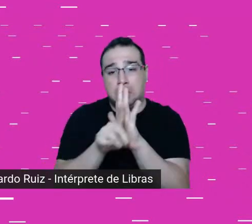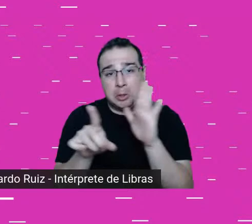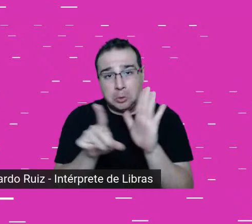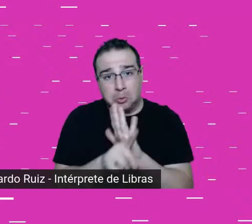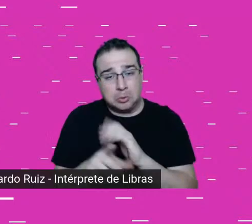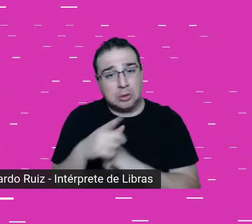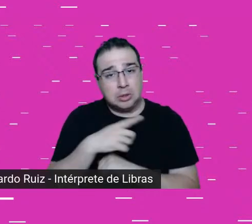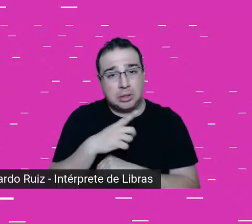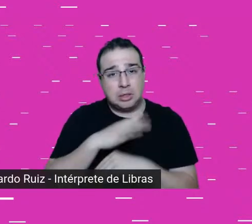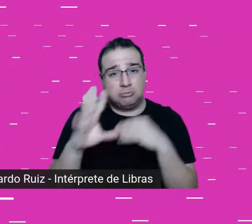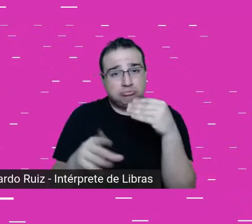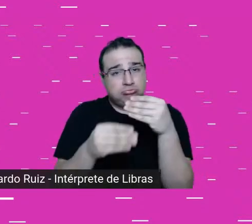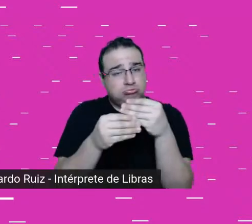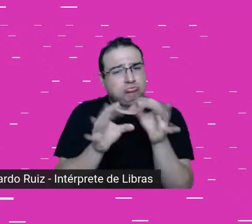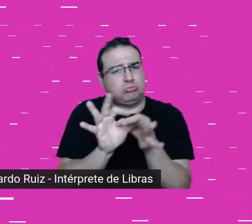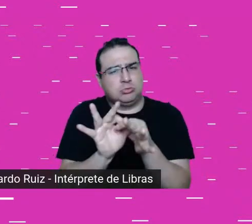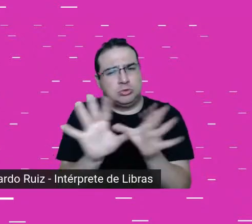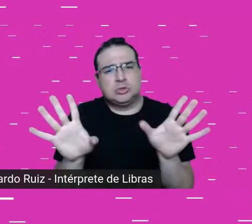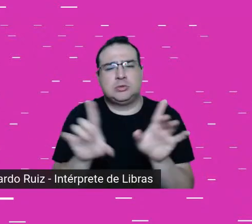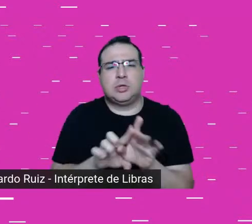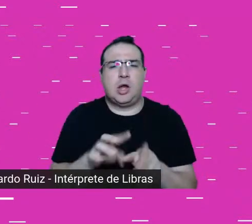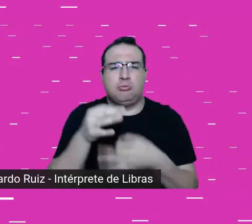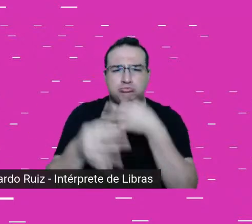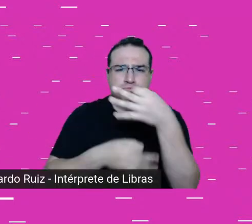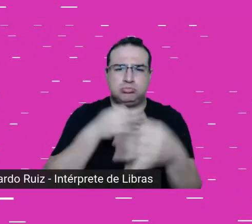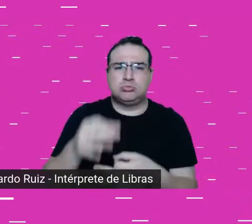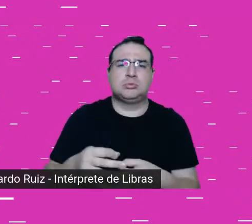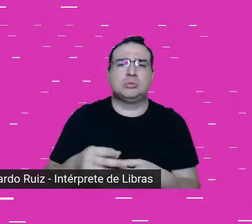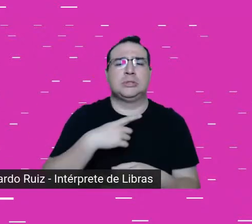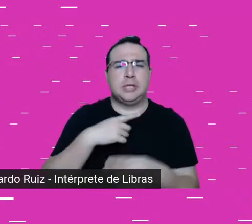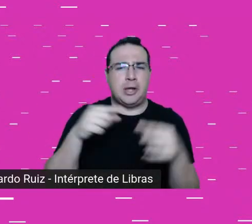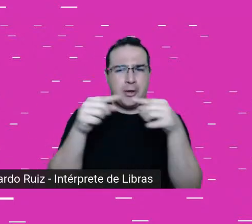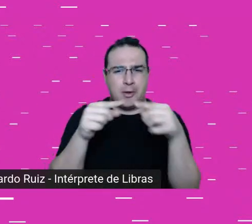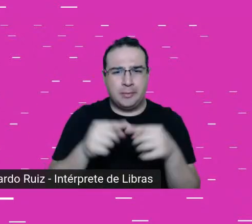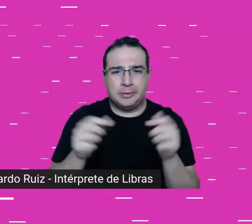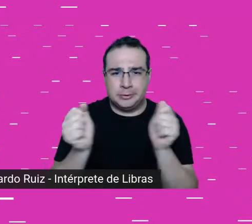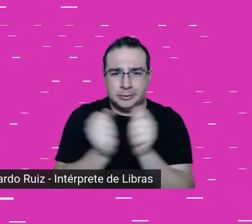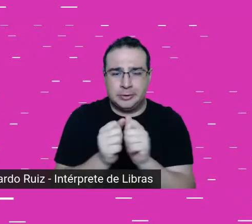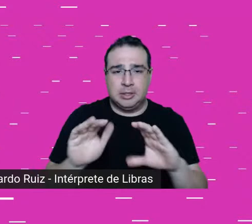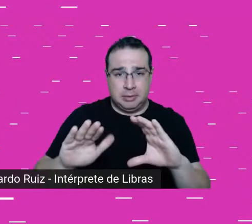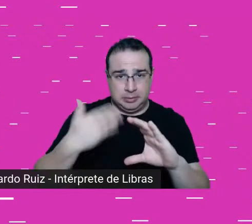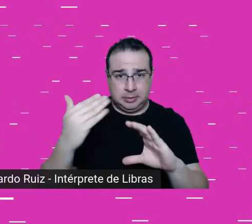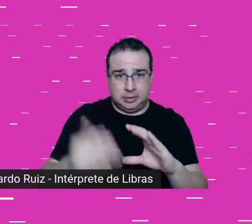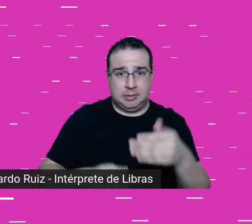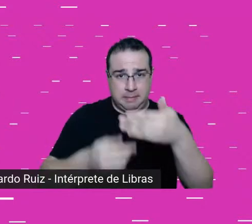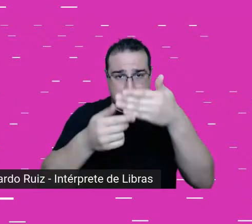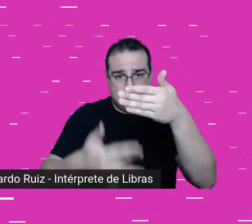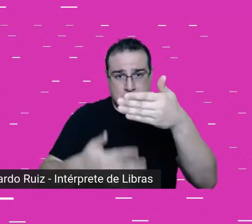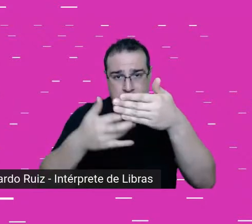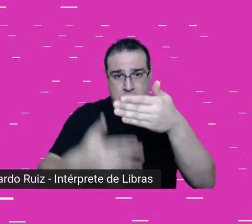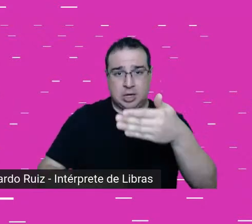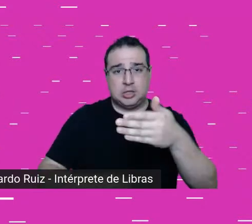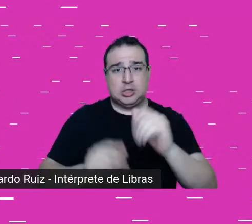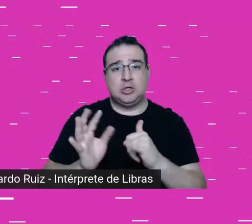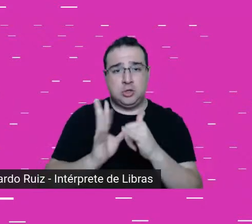perguntas, colocações, enfim, compartilhe conosco aí enviando pelo chat do